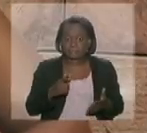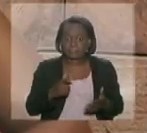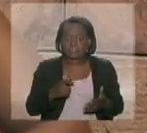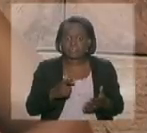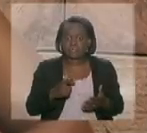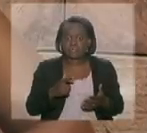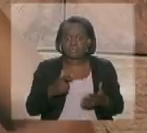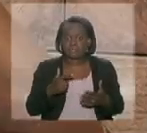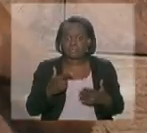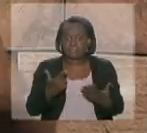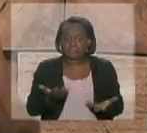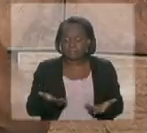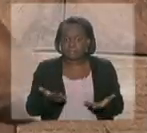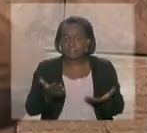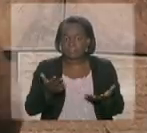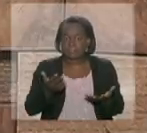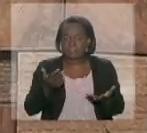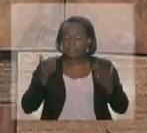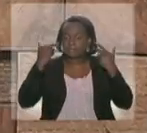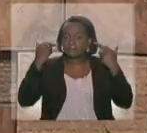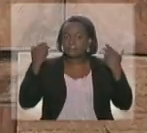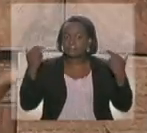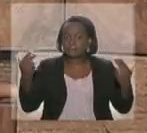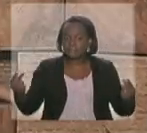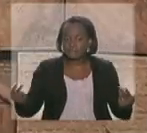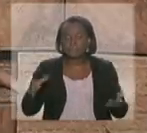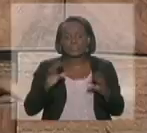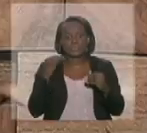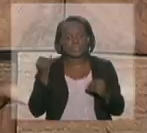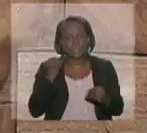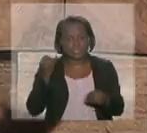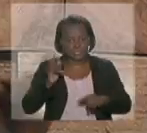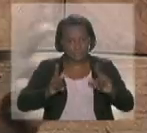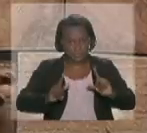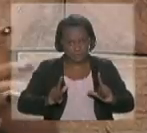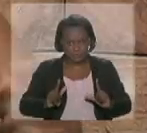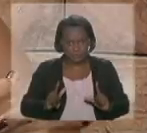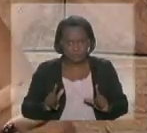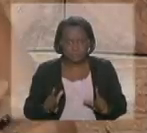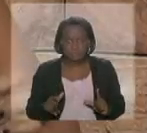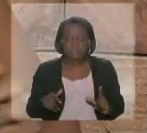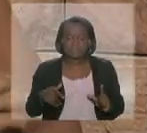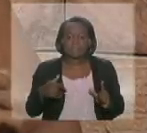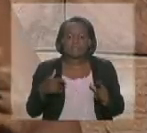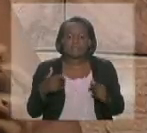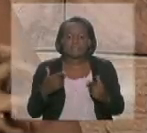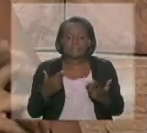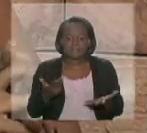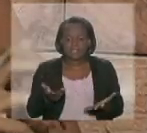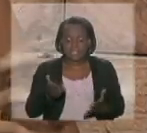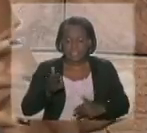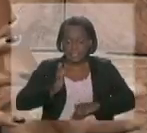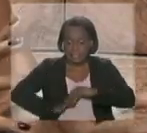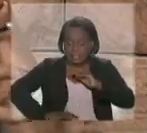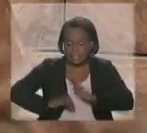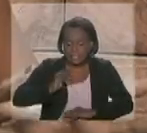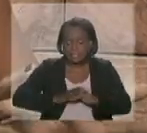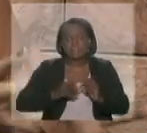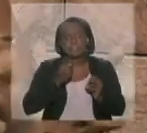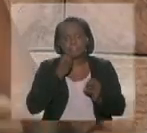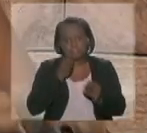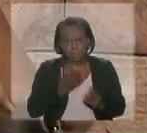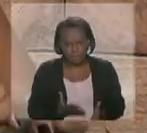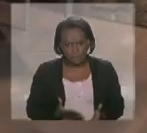a eh a naturalidade é muito importante na televisão a